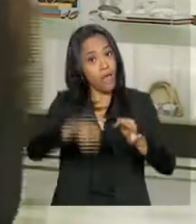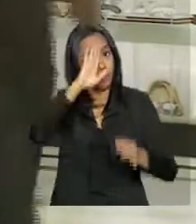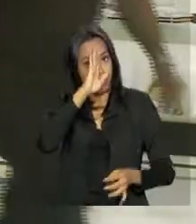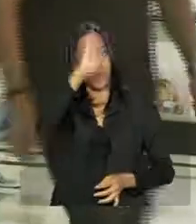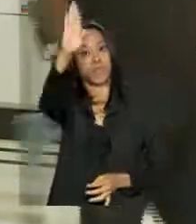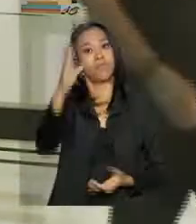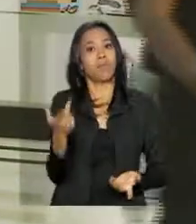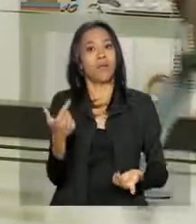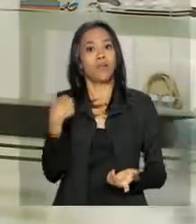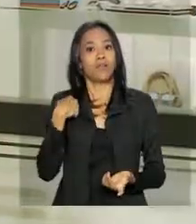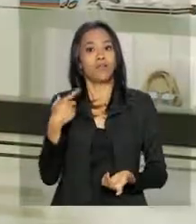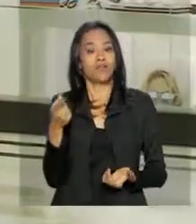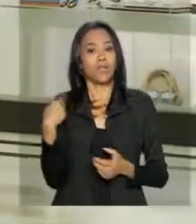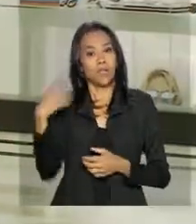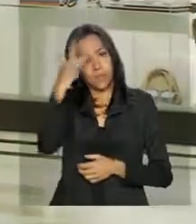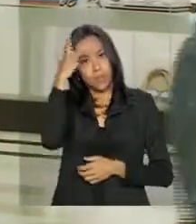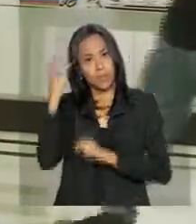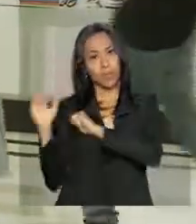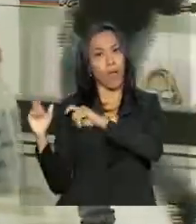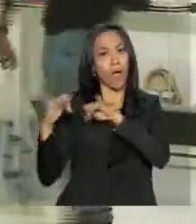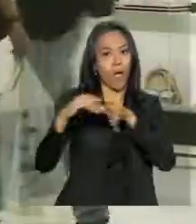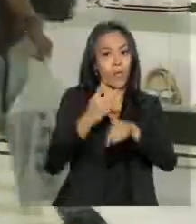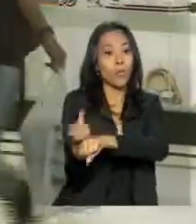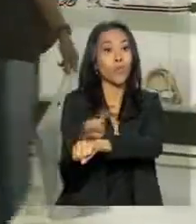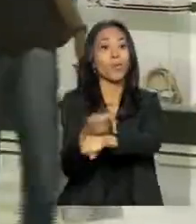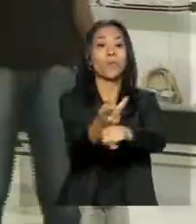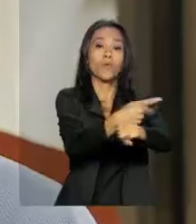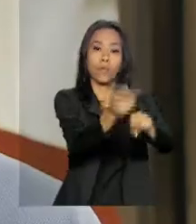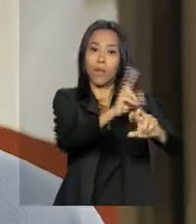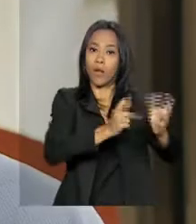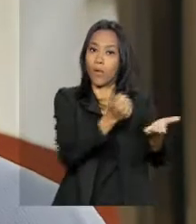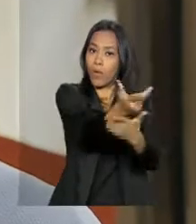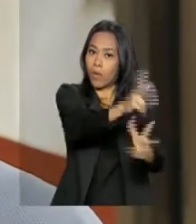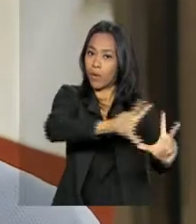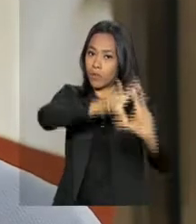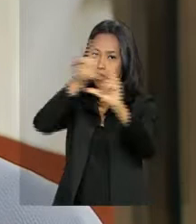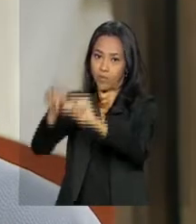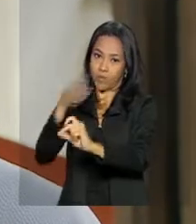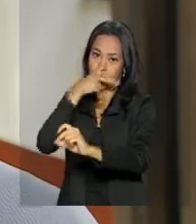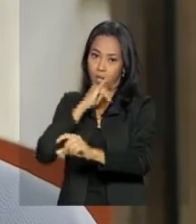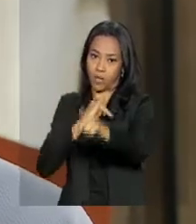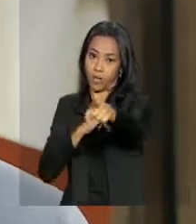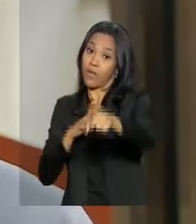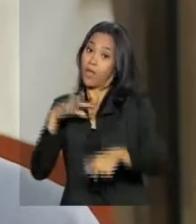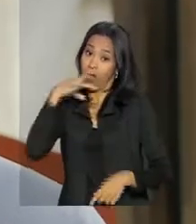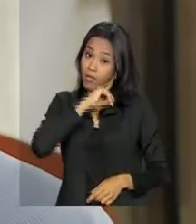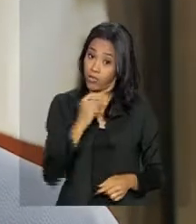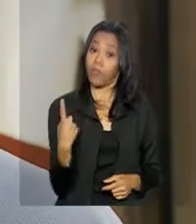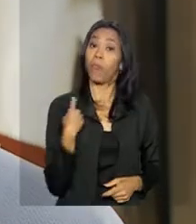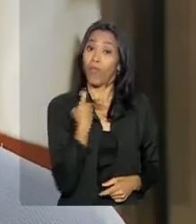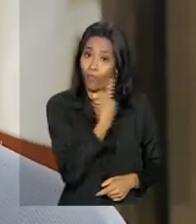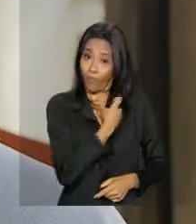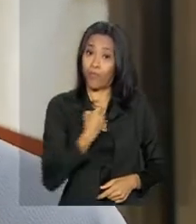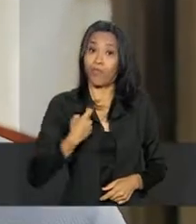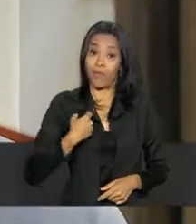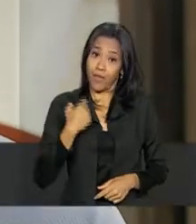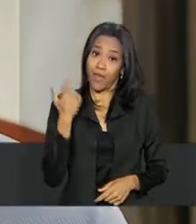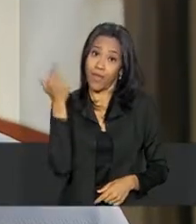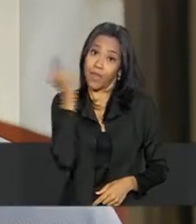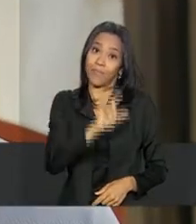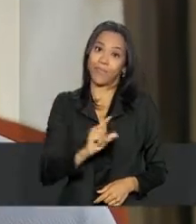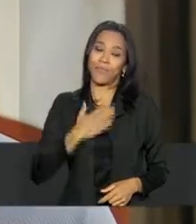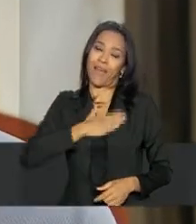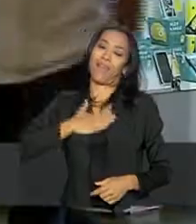preferidos dos consumidores para presentear os pais perfume mesmo acho que é mais fácil de acertar e